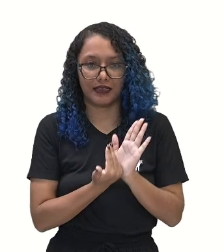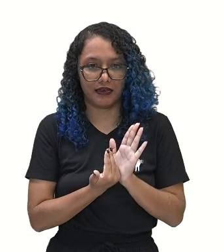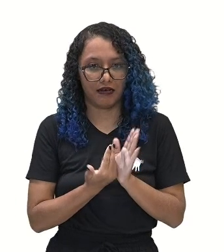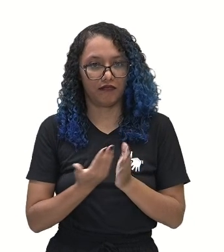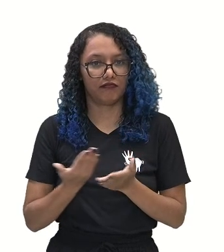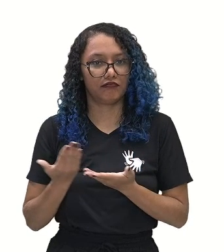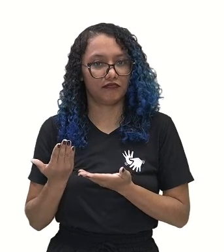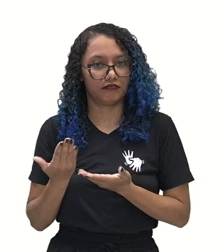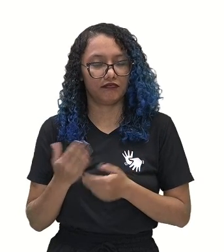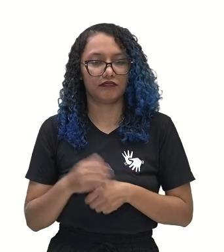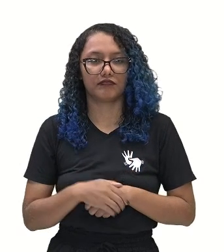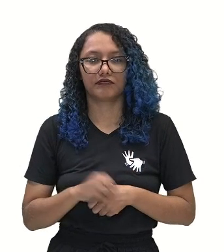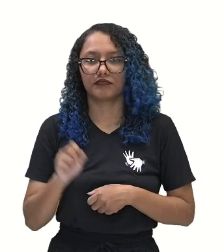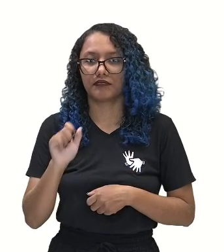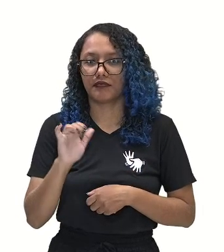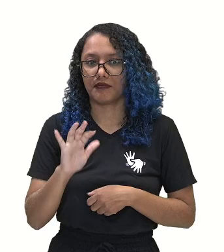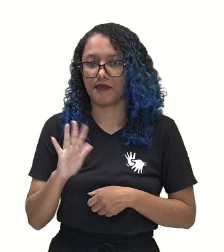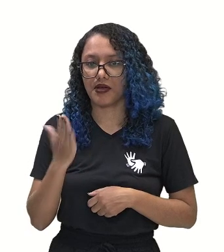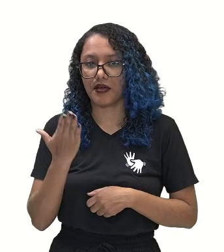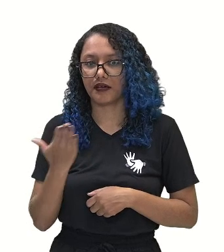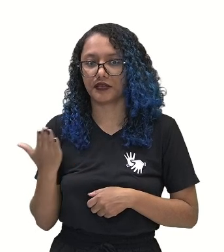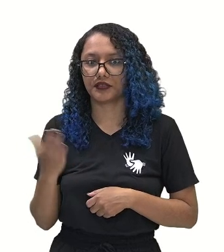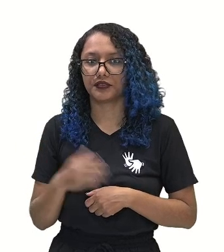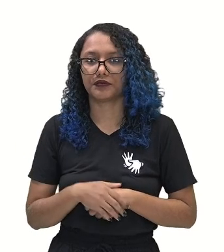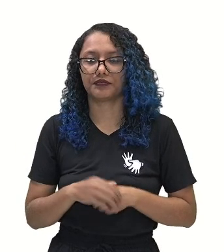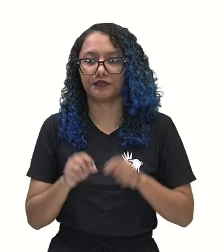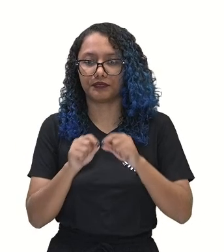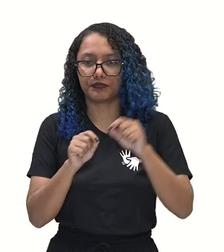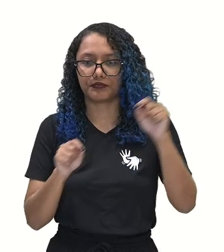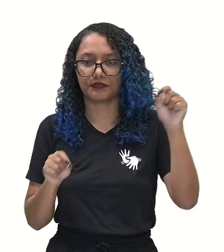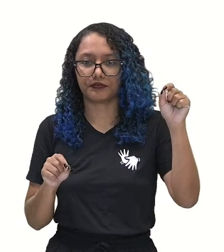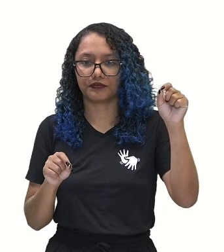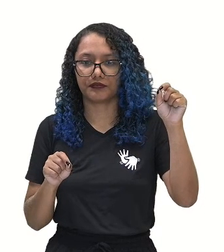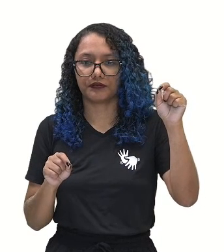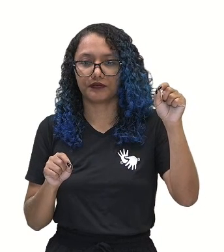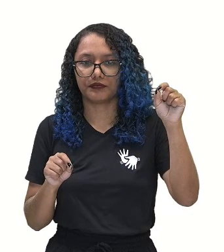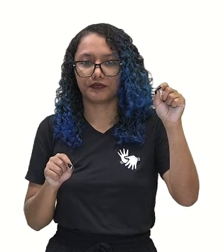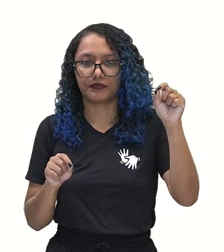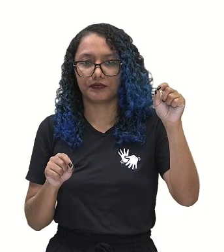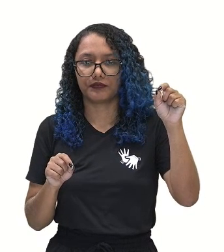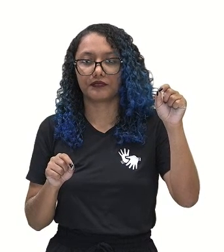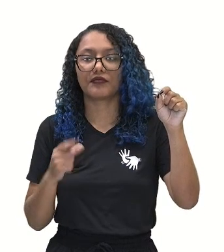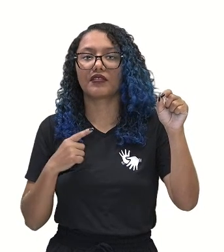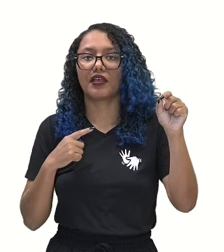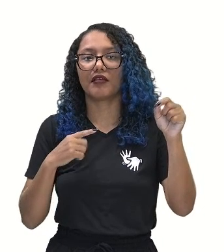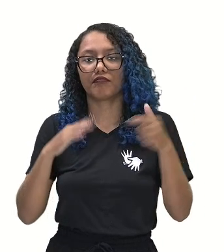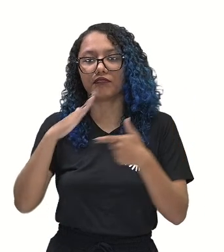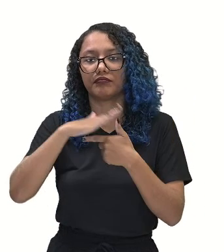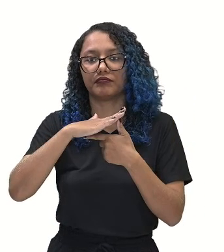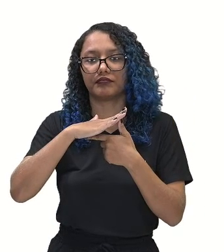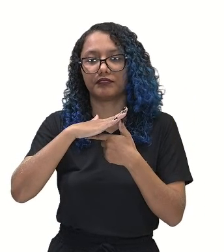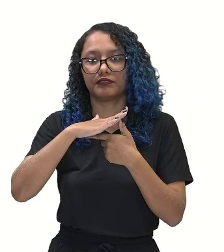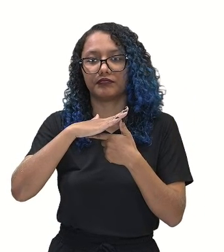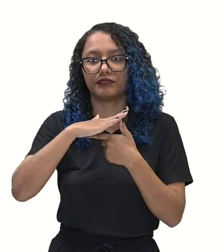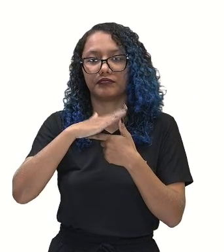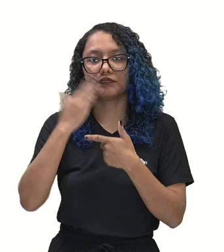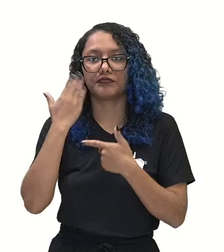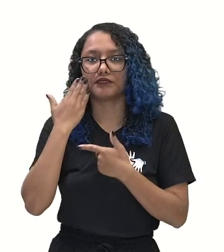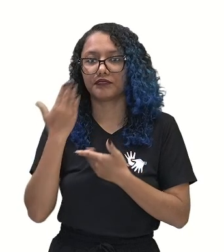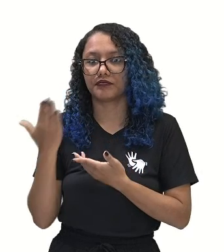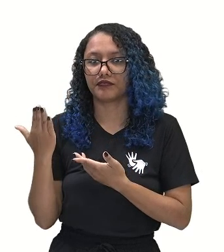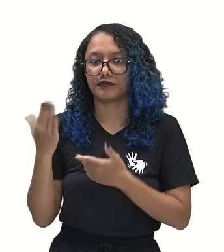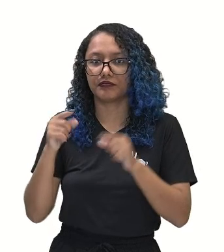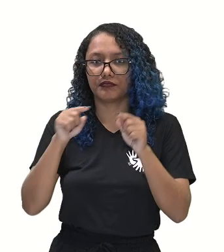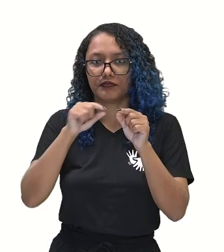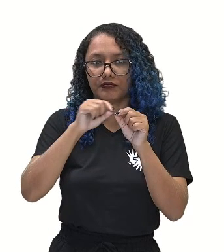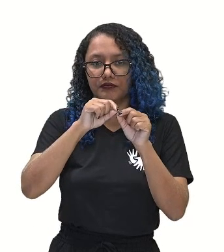ó, reparem. A gente vai ter, na verdade, esse triângulo, onde, completando a figura, a